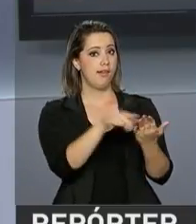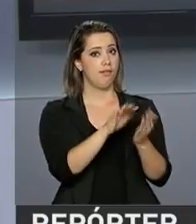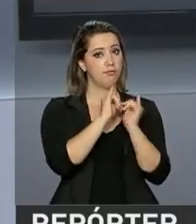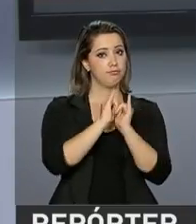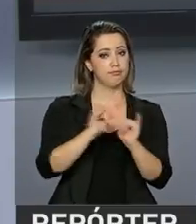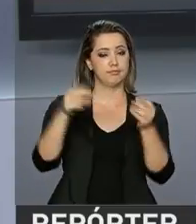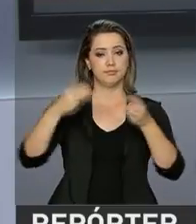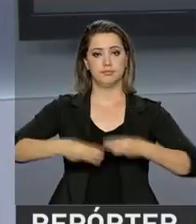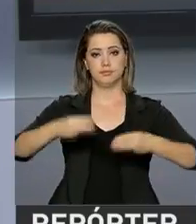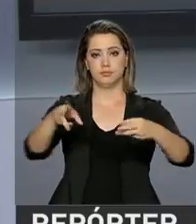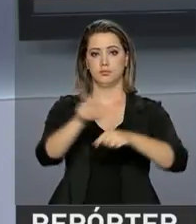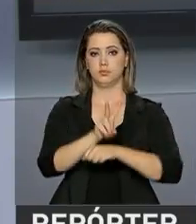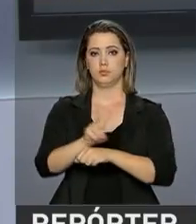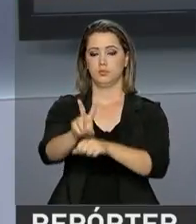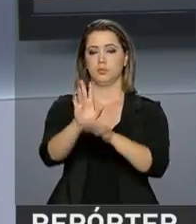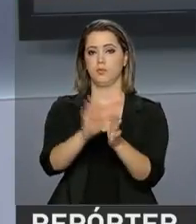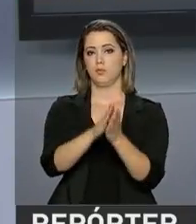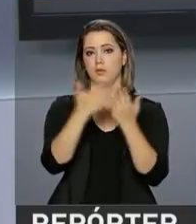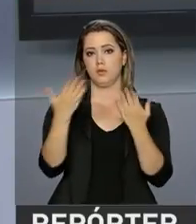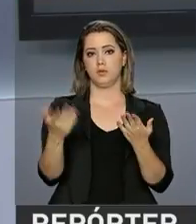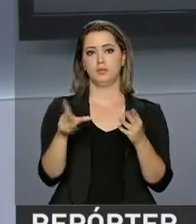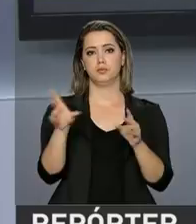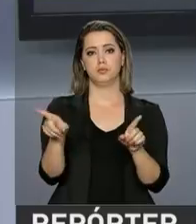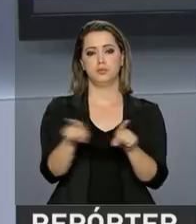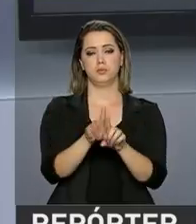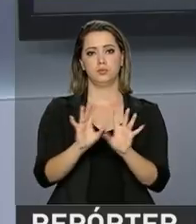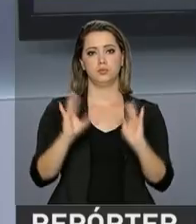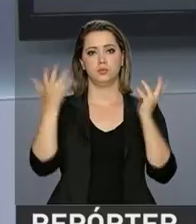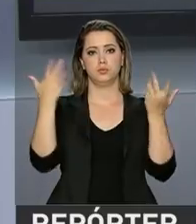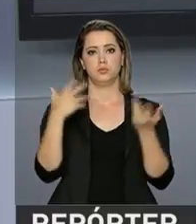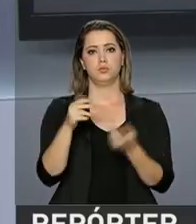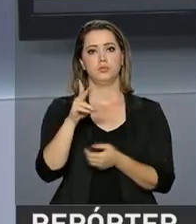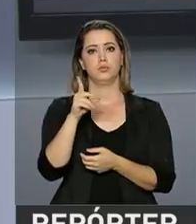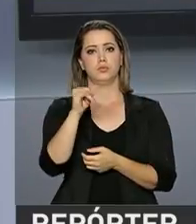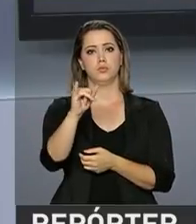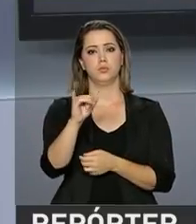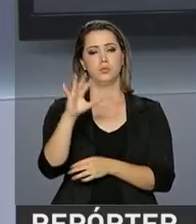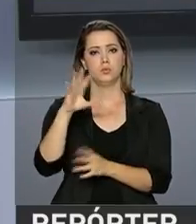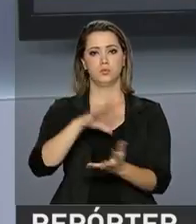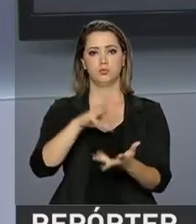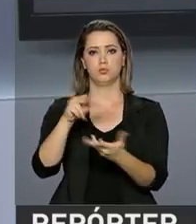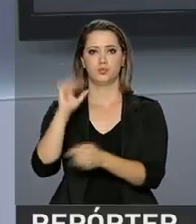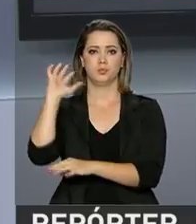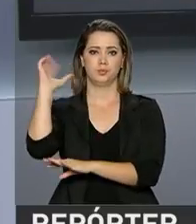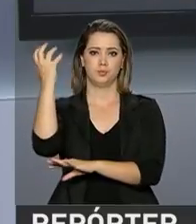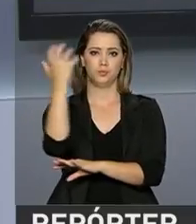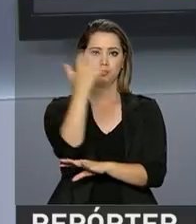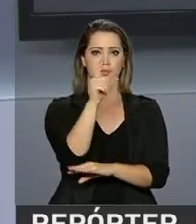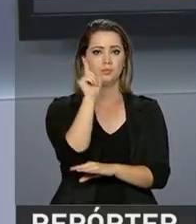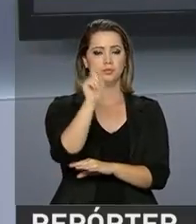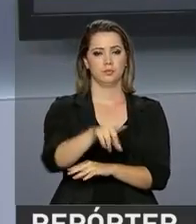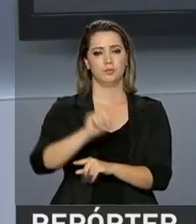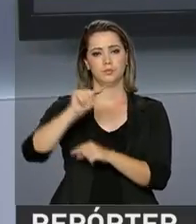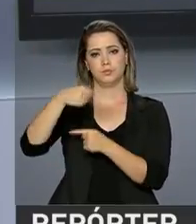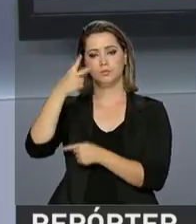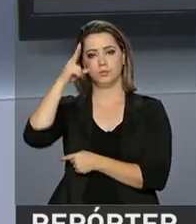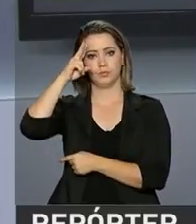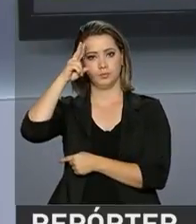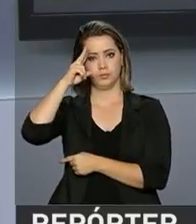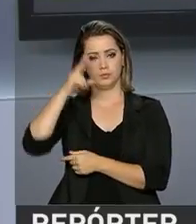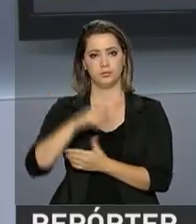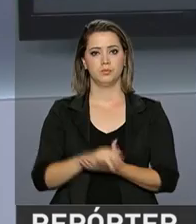pelo Ministério da Defesa o lançamento faz parte das comemorações do dia mundial do meio ambiente que será na próxima